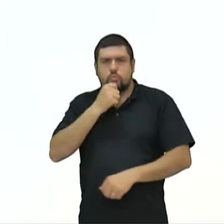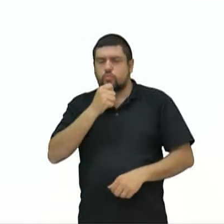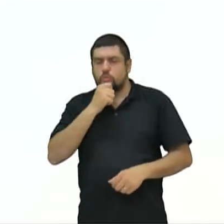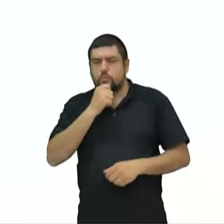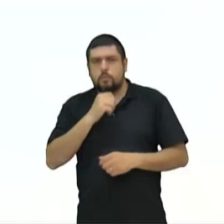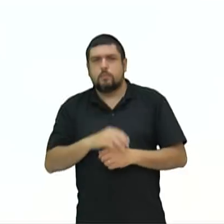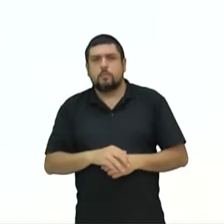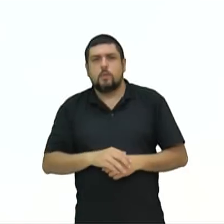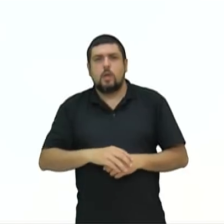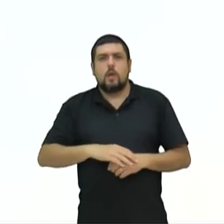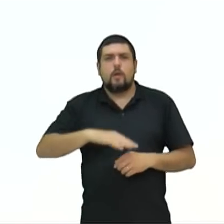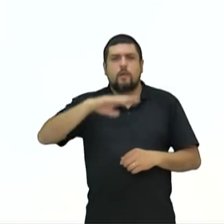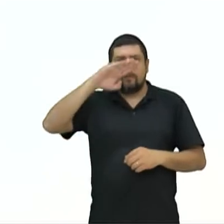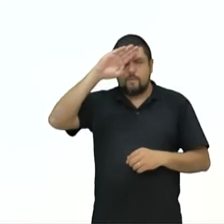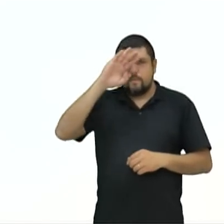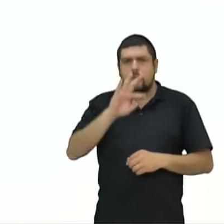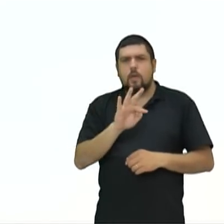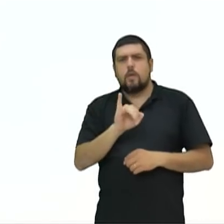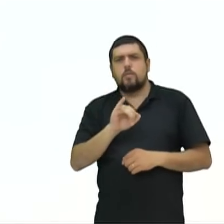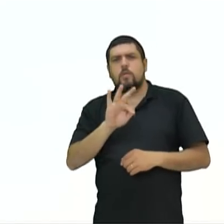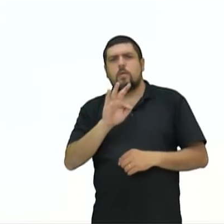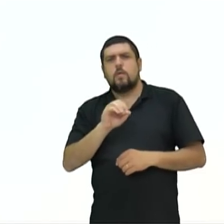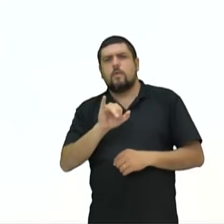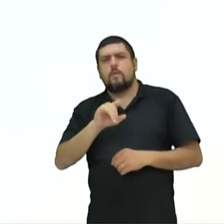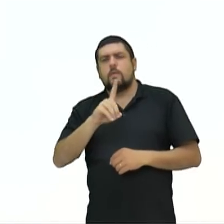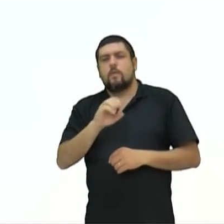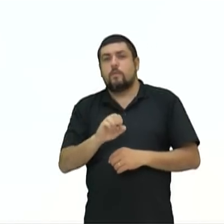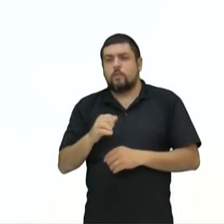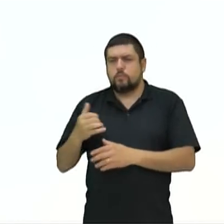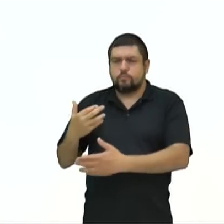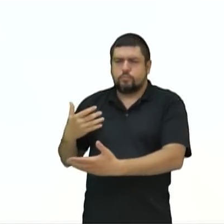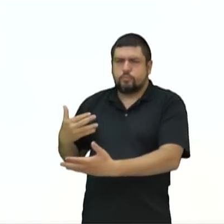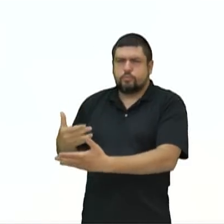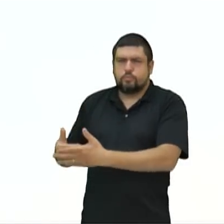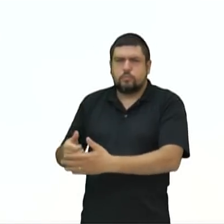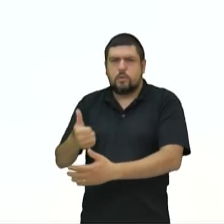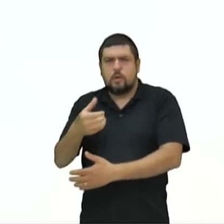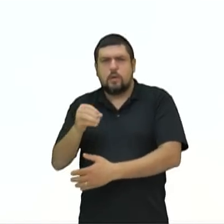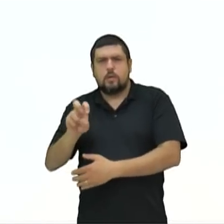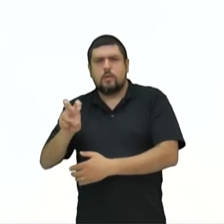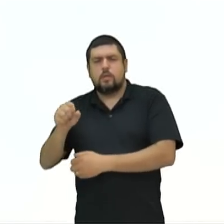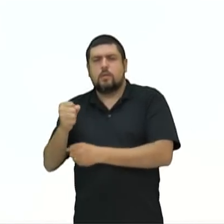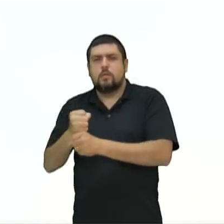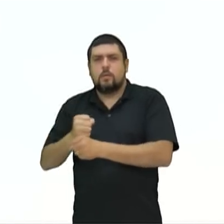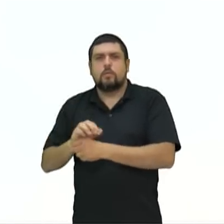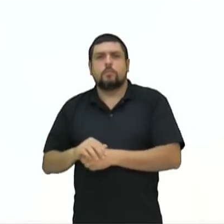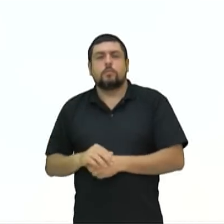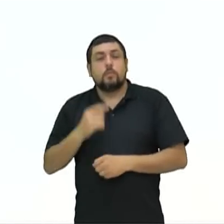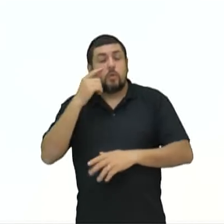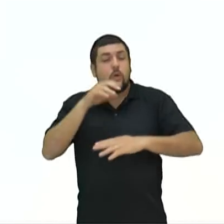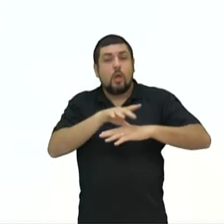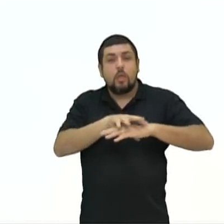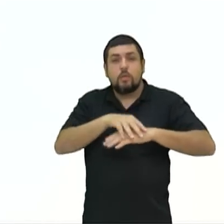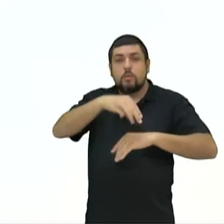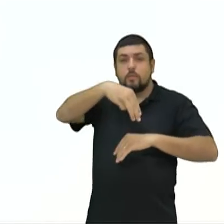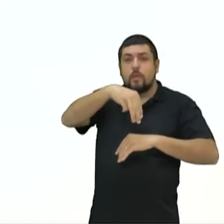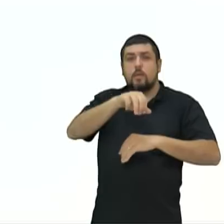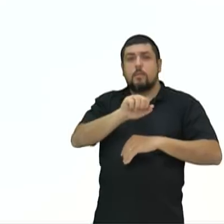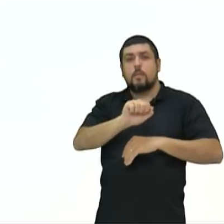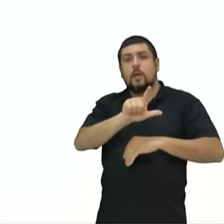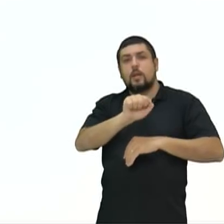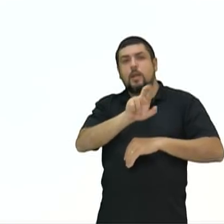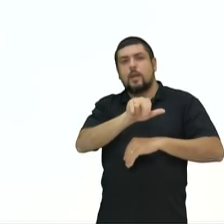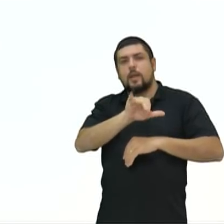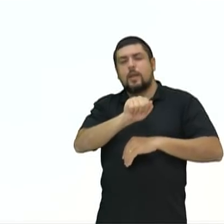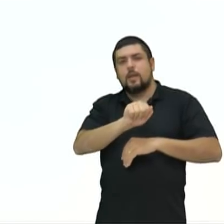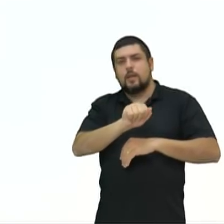tifoide, 105 anos. E as vacinas que ainda estão em desenvolvimento? Malária, 140 anos e ela